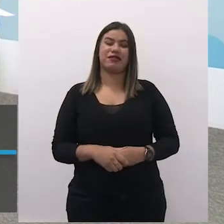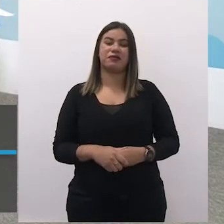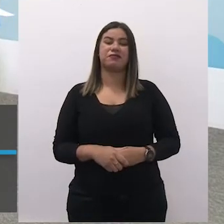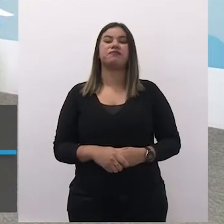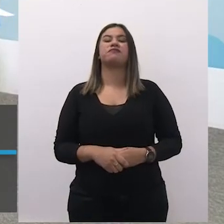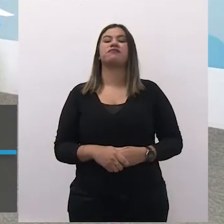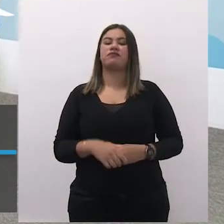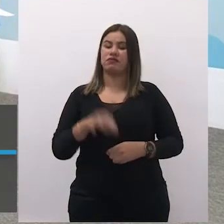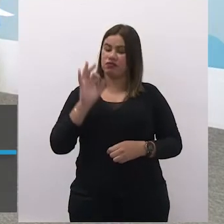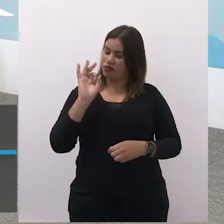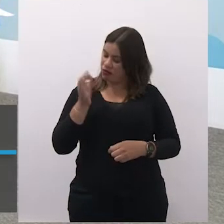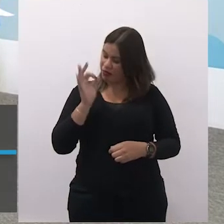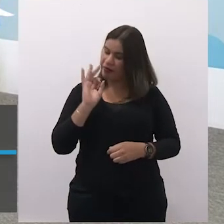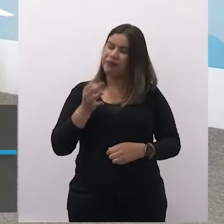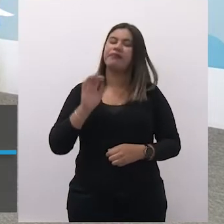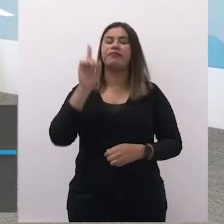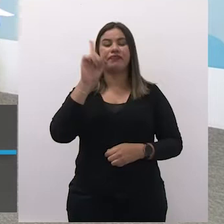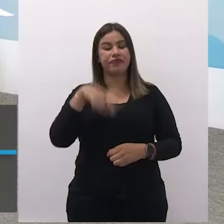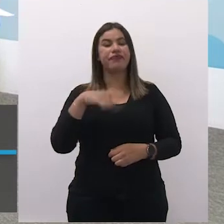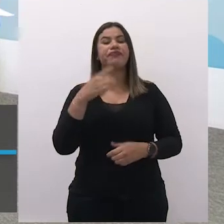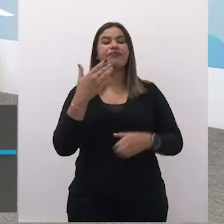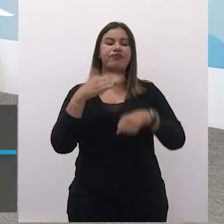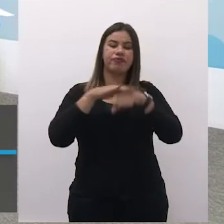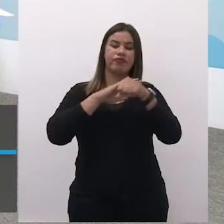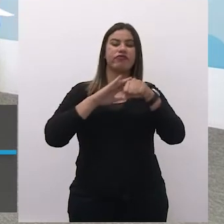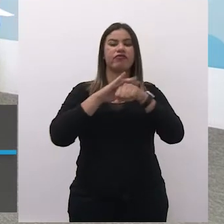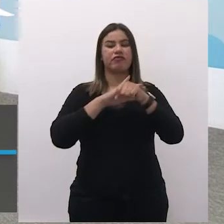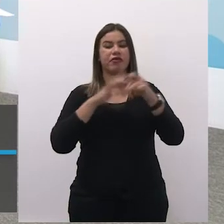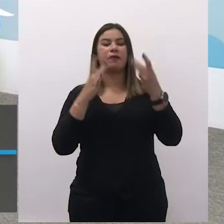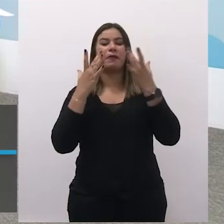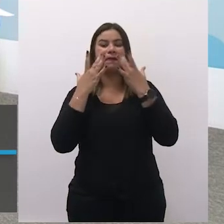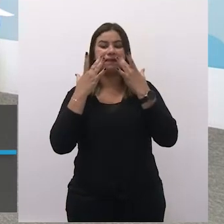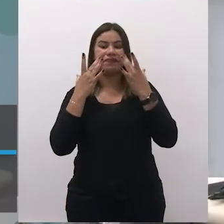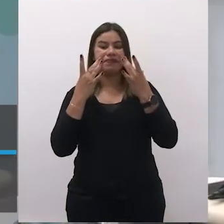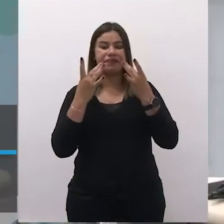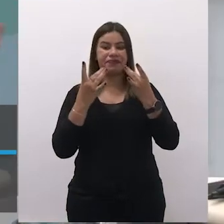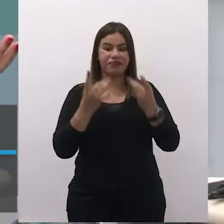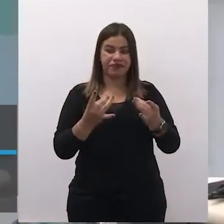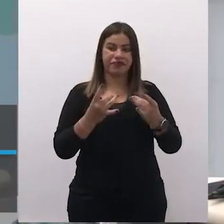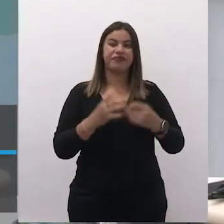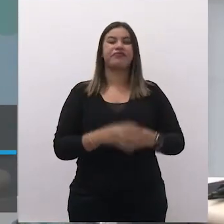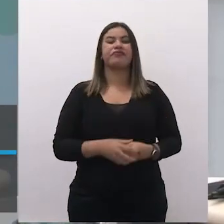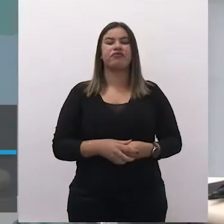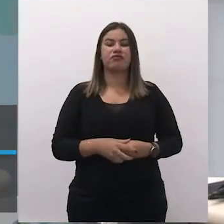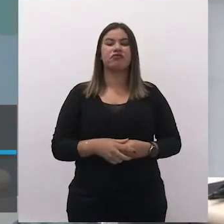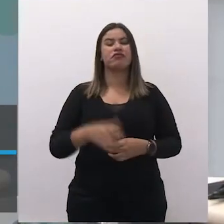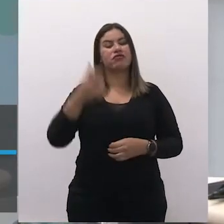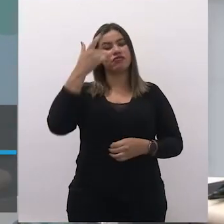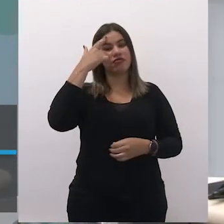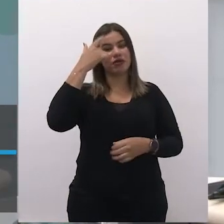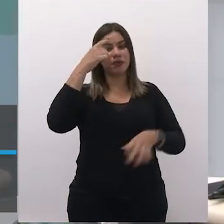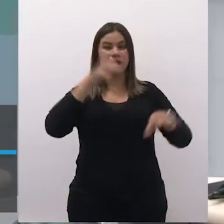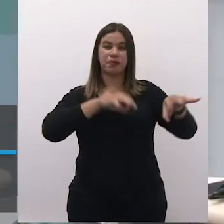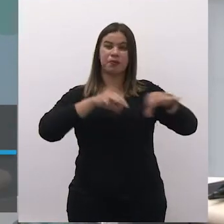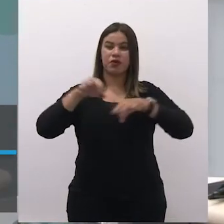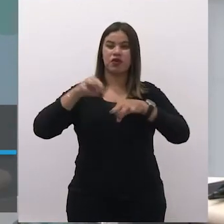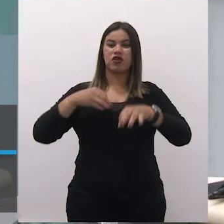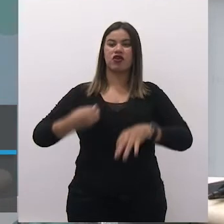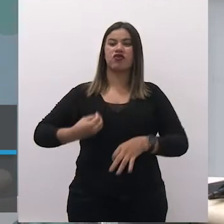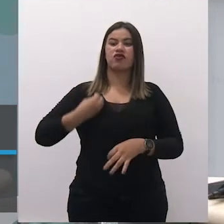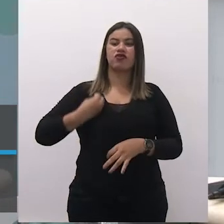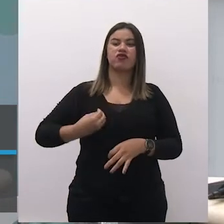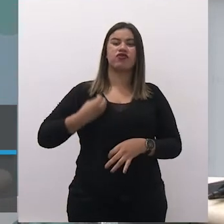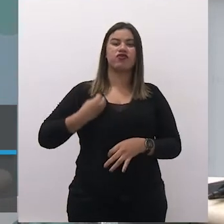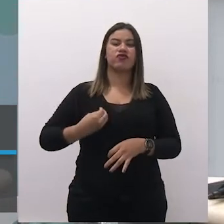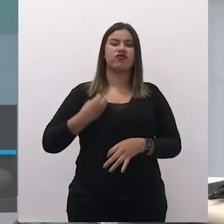está valorizando, que é o diálogo, esse espaço de escuta, a já pensar no projeto de vida, é bem